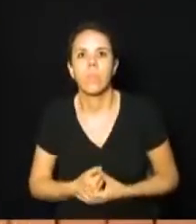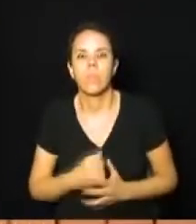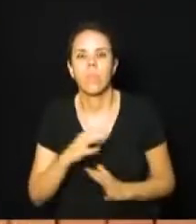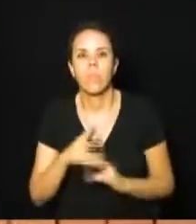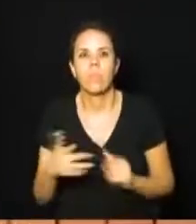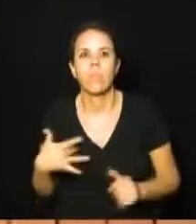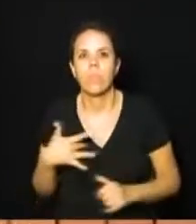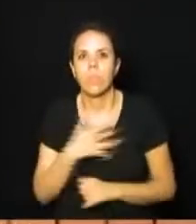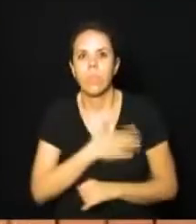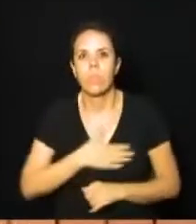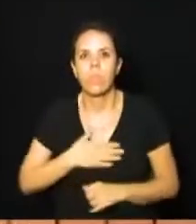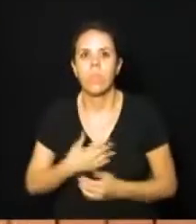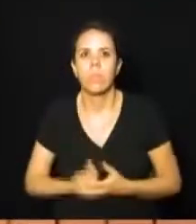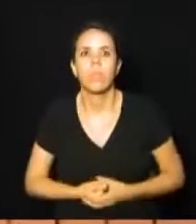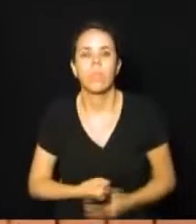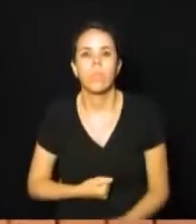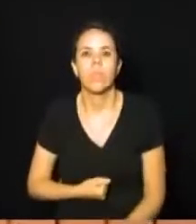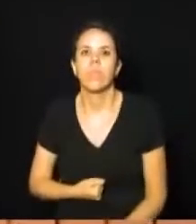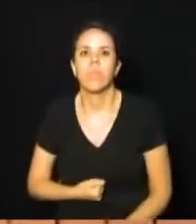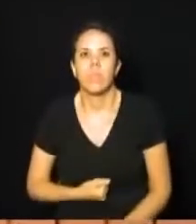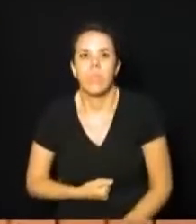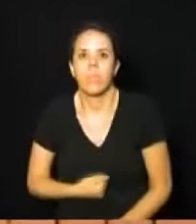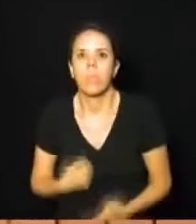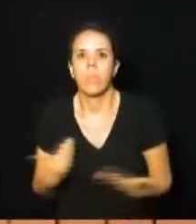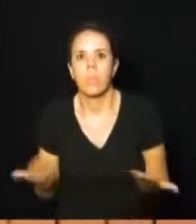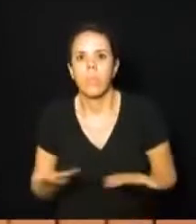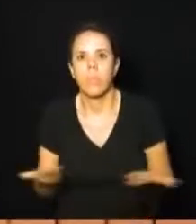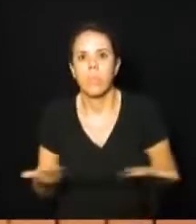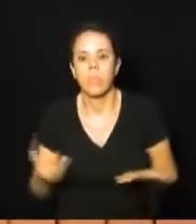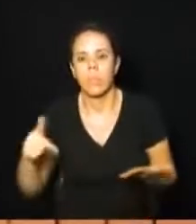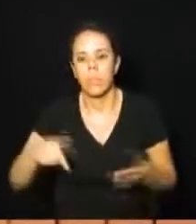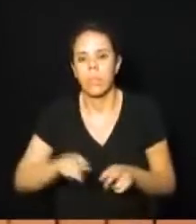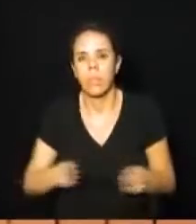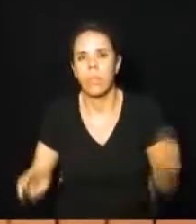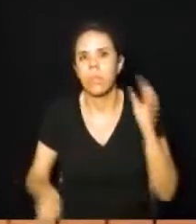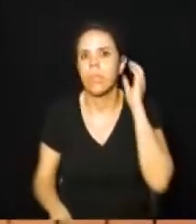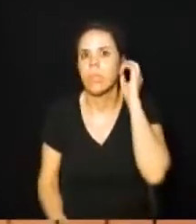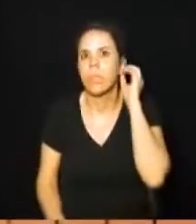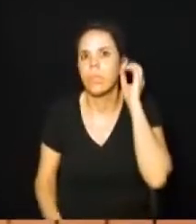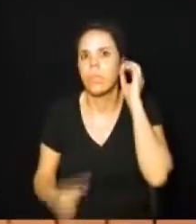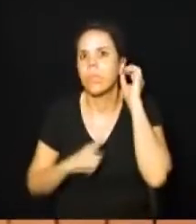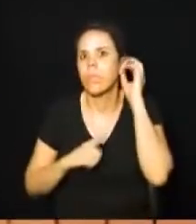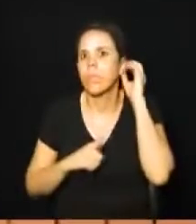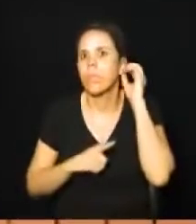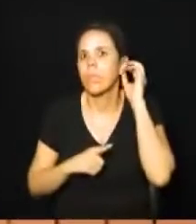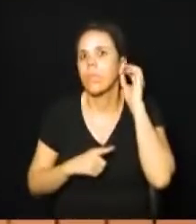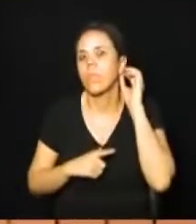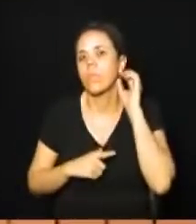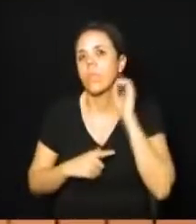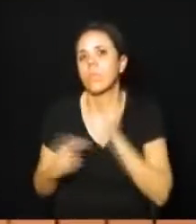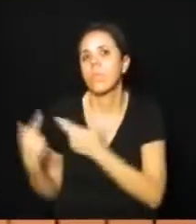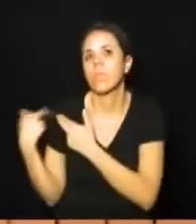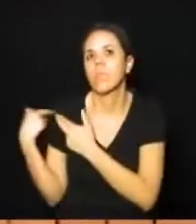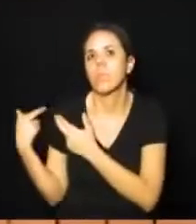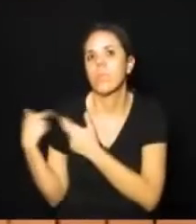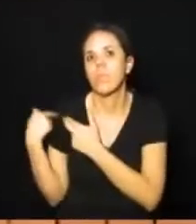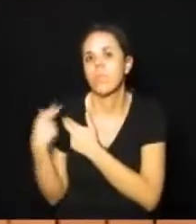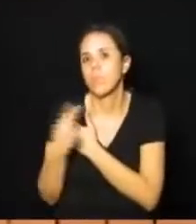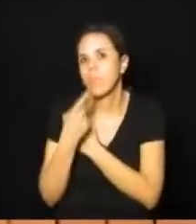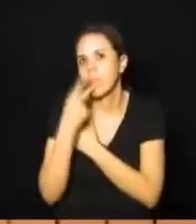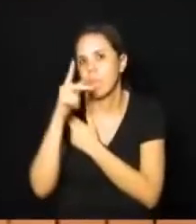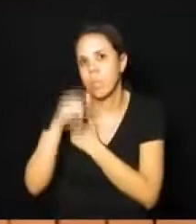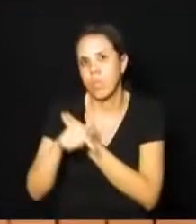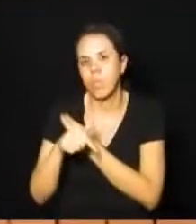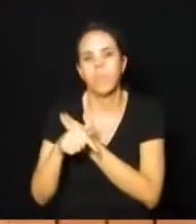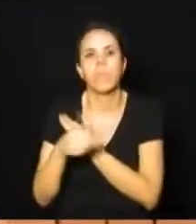ambientalmente saudável, né? E então, hoje aqui nessa mesa, nós temos os responsáveis, eu falo que é